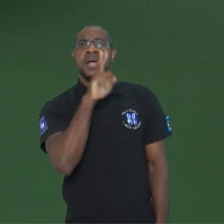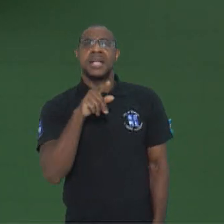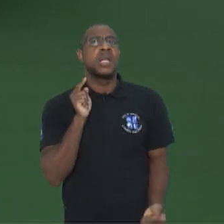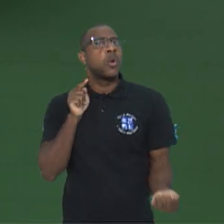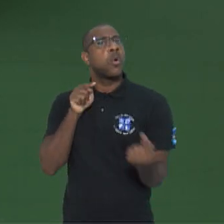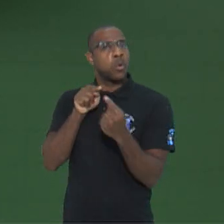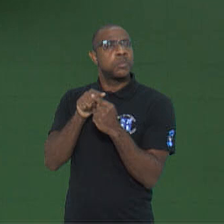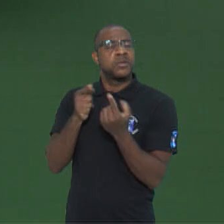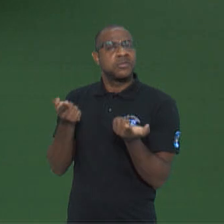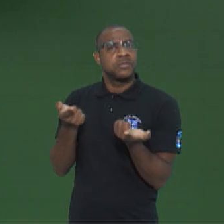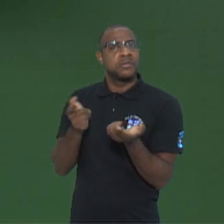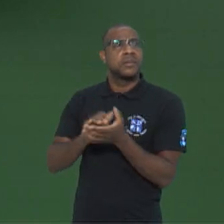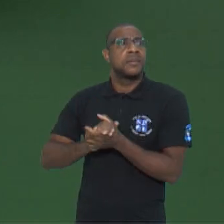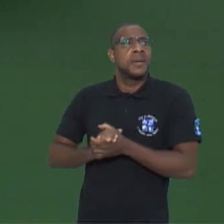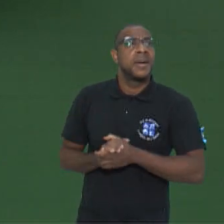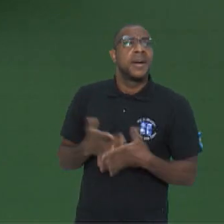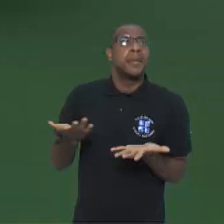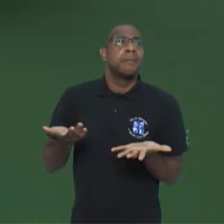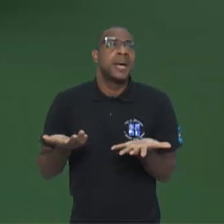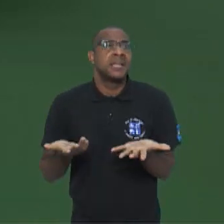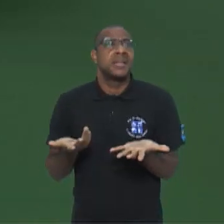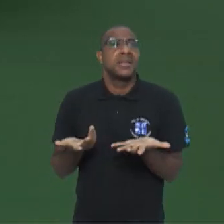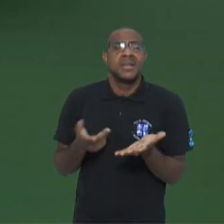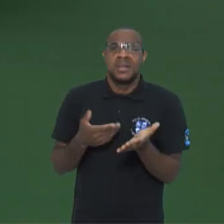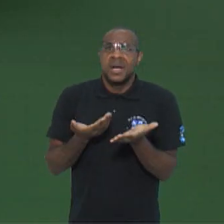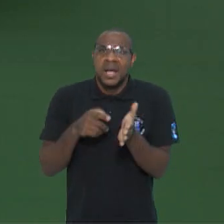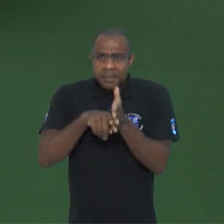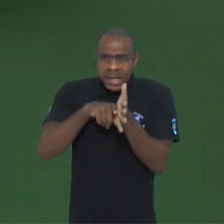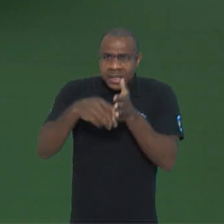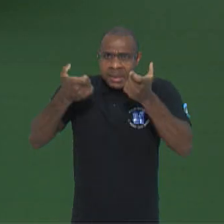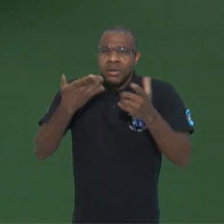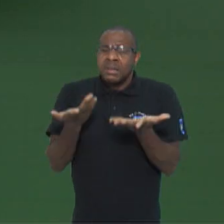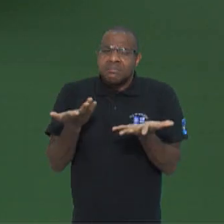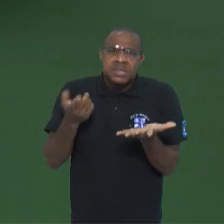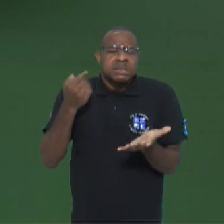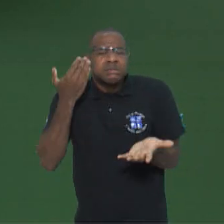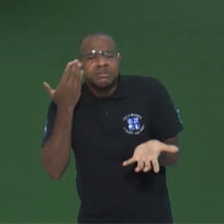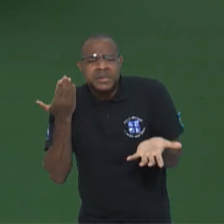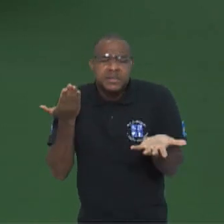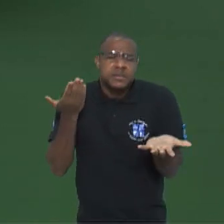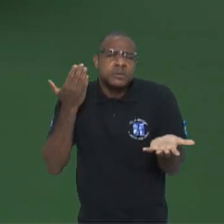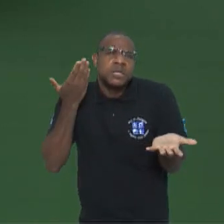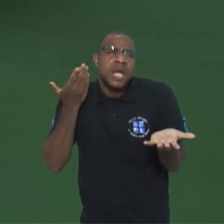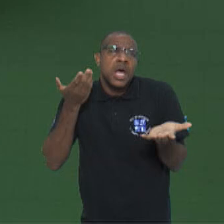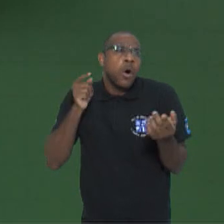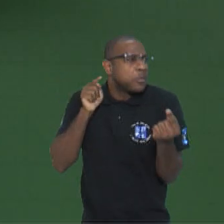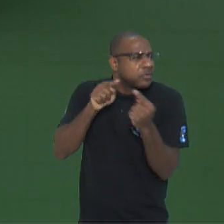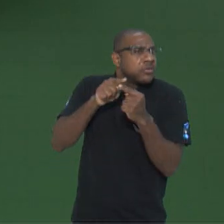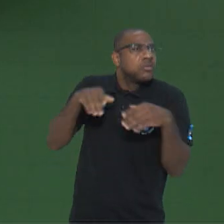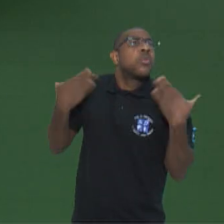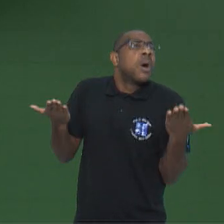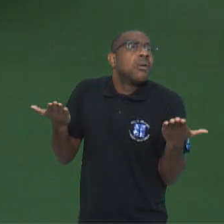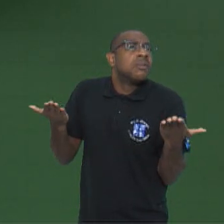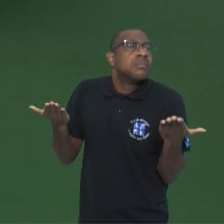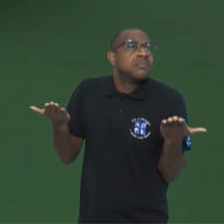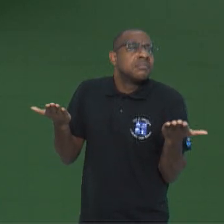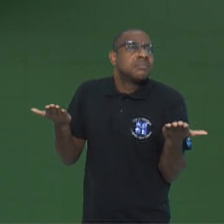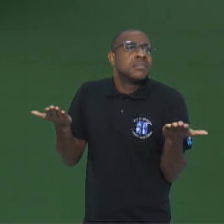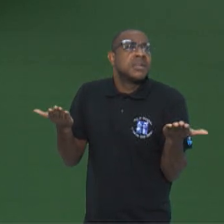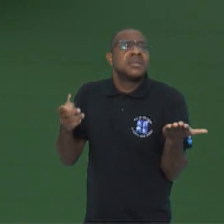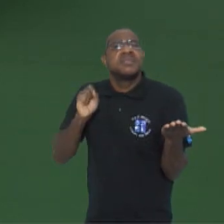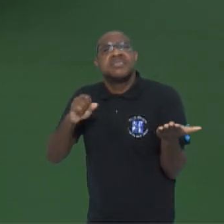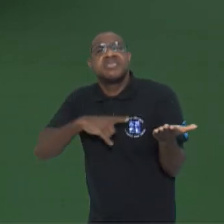exatamente se o objetivo era somente conquistar a montanha com um fim esportivo ou se